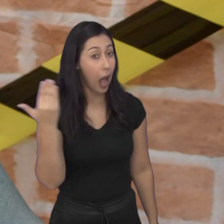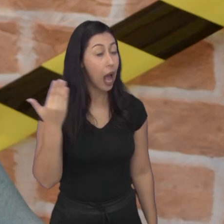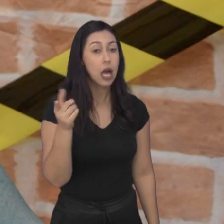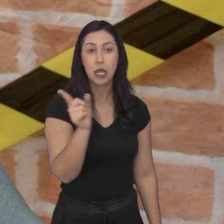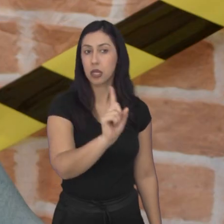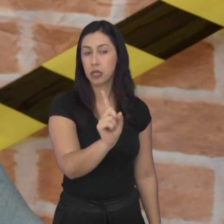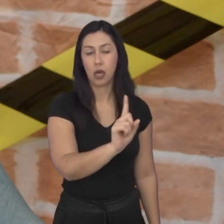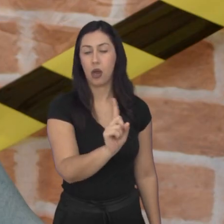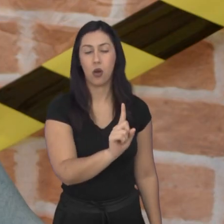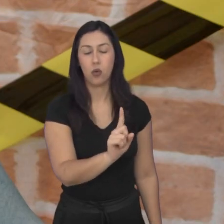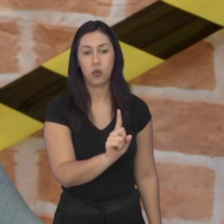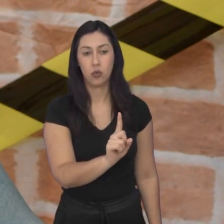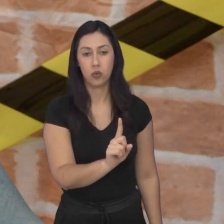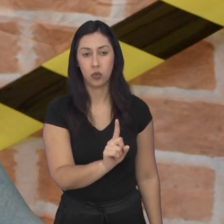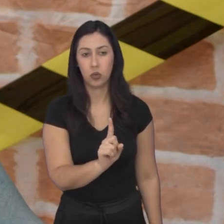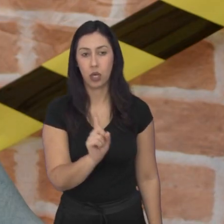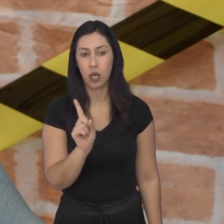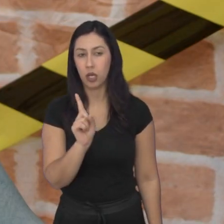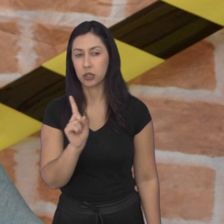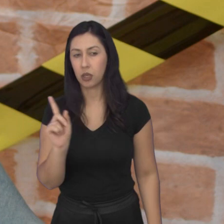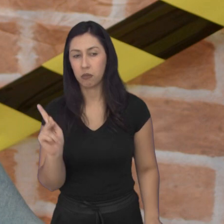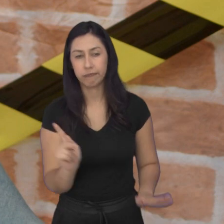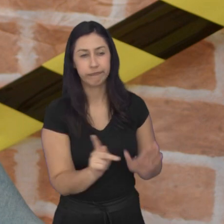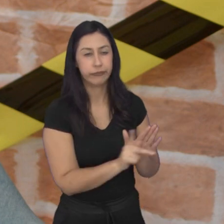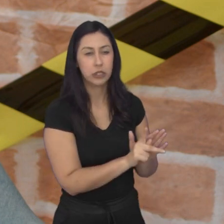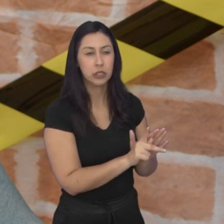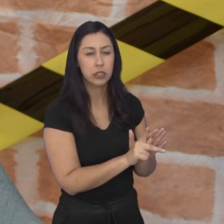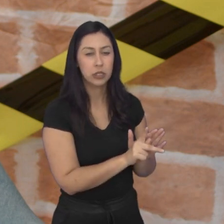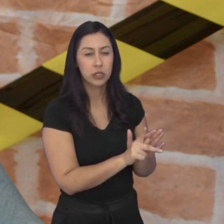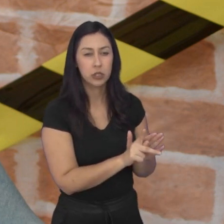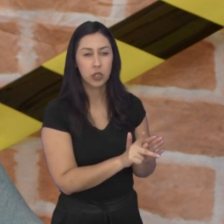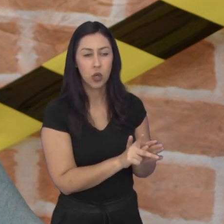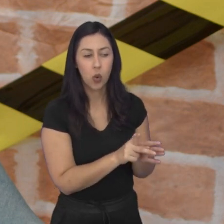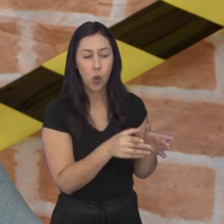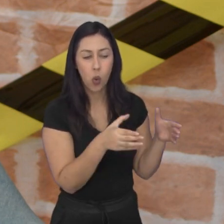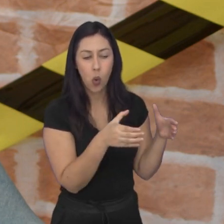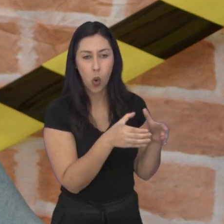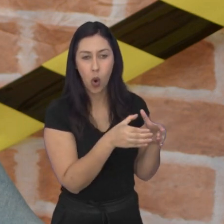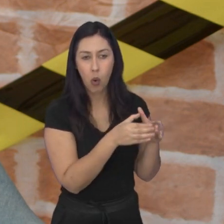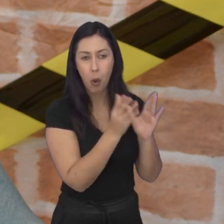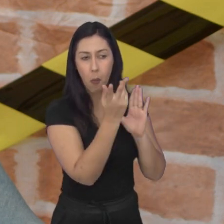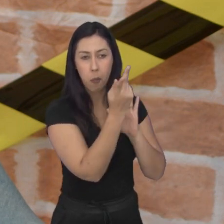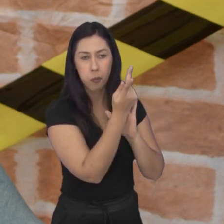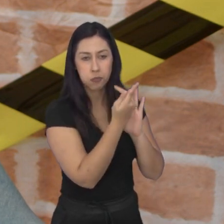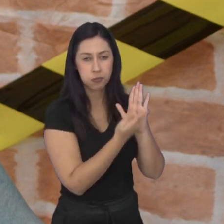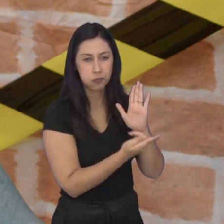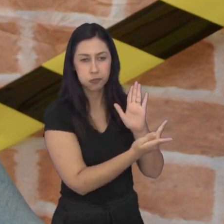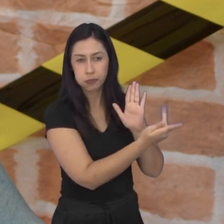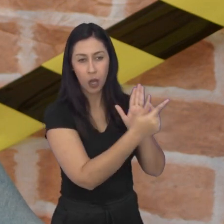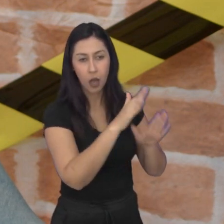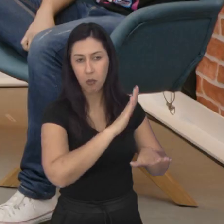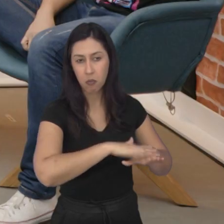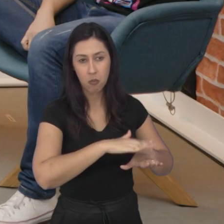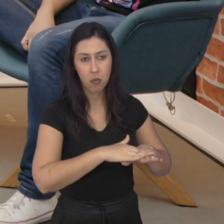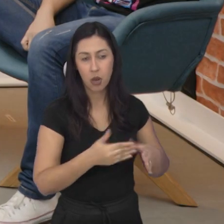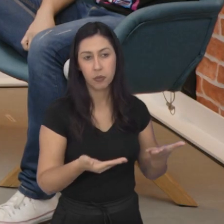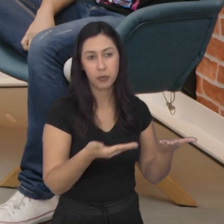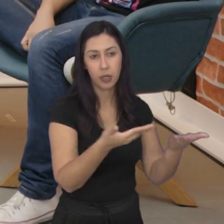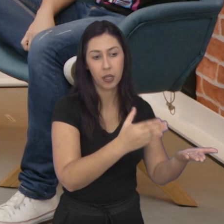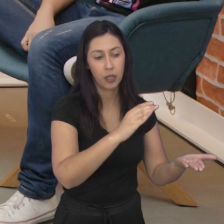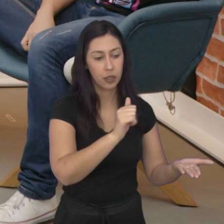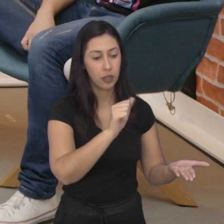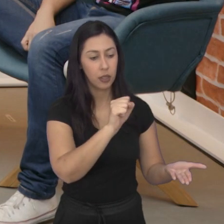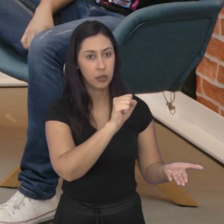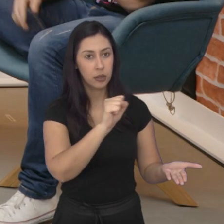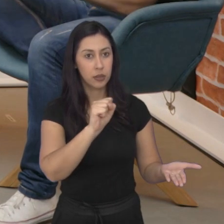arte em si, não. Não? Essa arte fazia parte de uma série de ilustrações que eu estava fazendo para o próprio